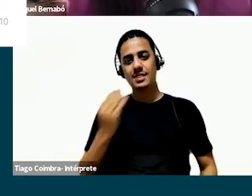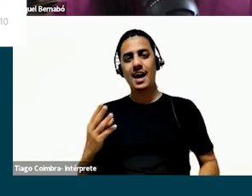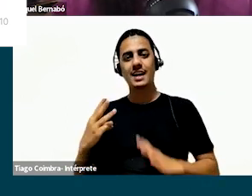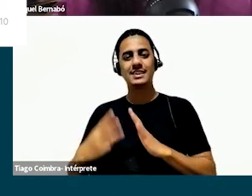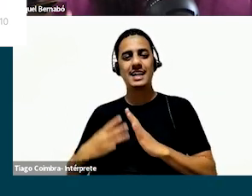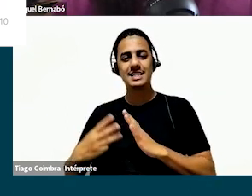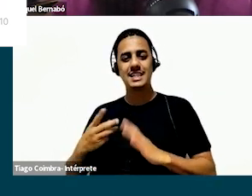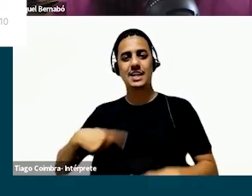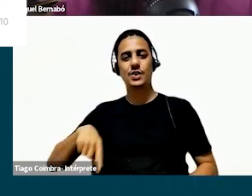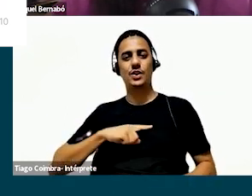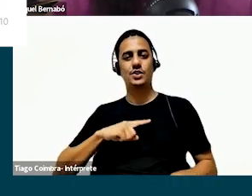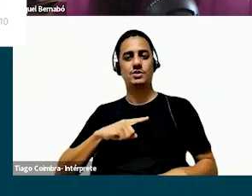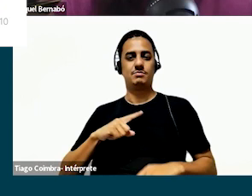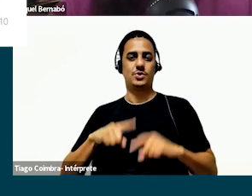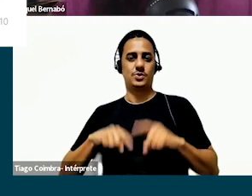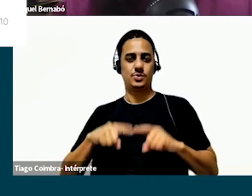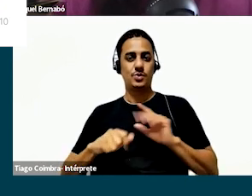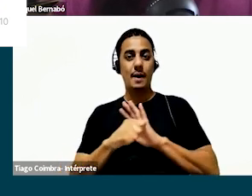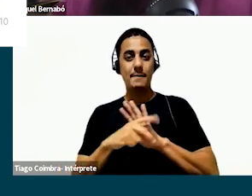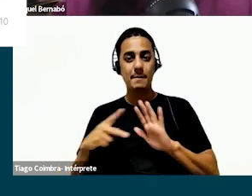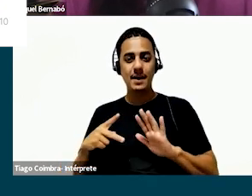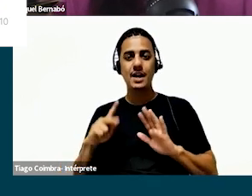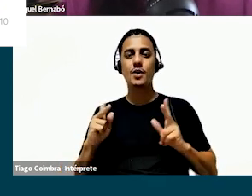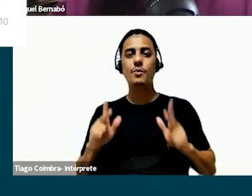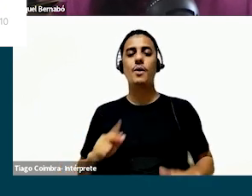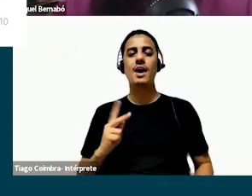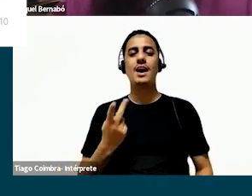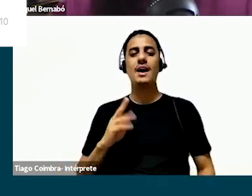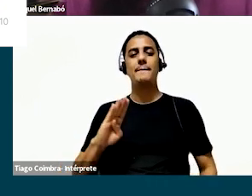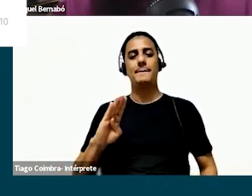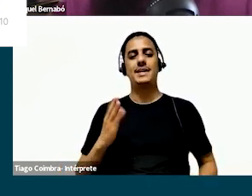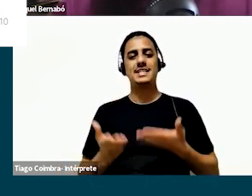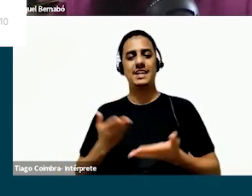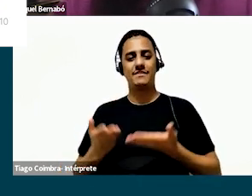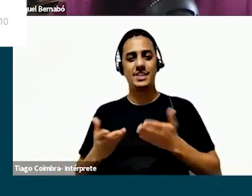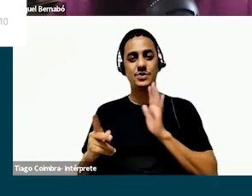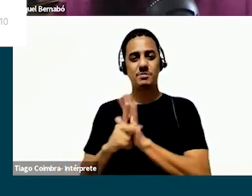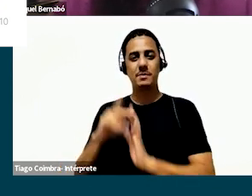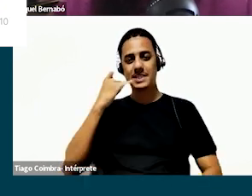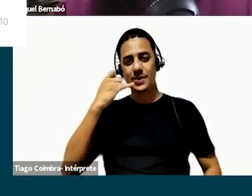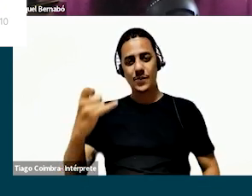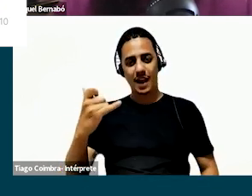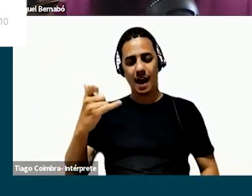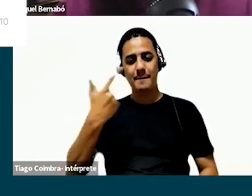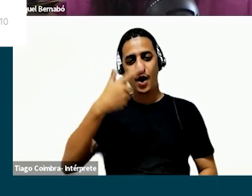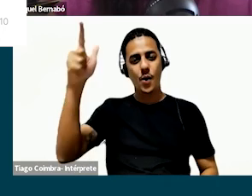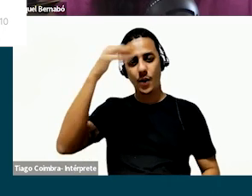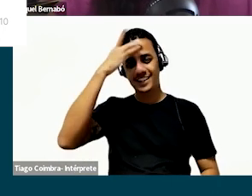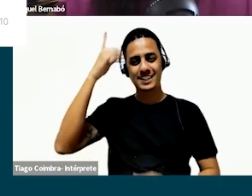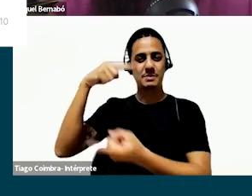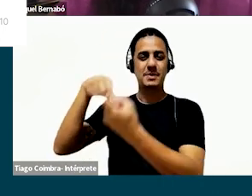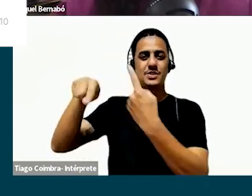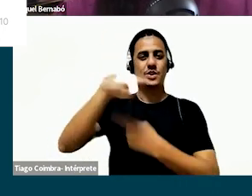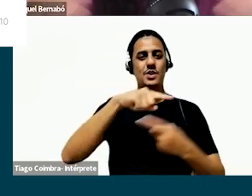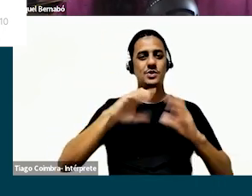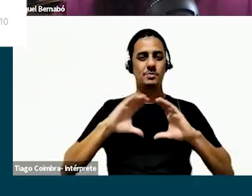nossos usuários, eles estavam terceirizando o uso do nosso produto. O aplicativo ele acabou funcionando como um hub de serviços ali do celular do